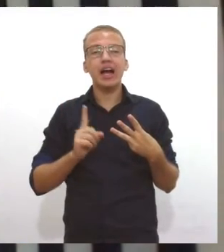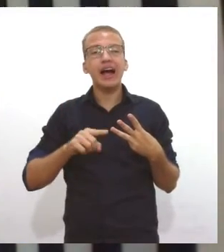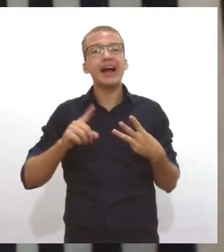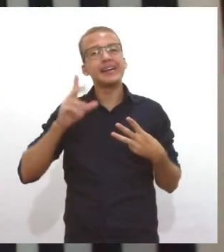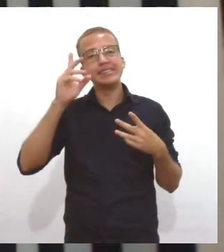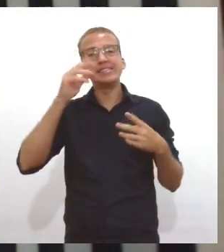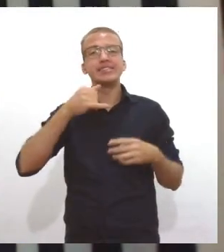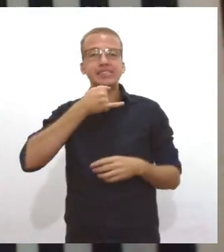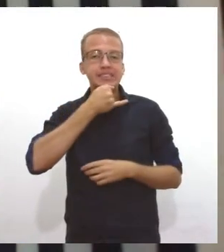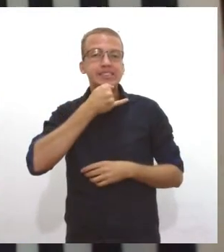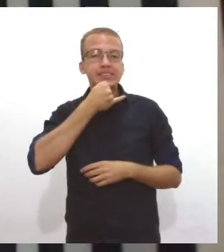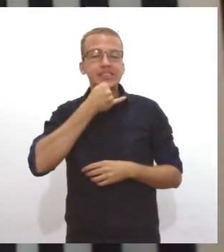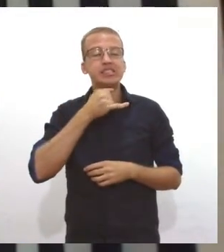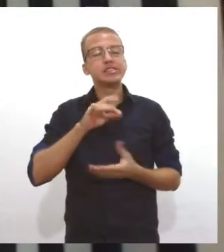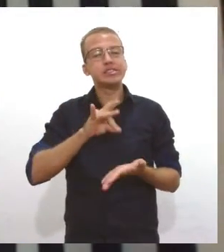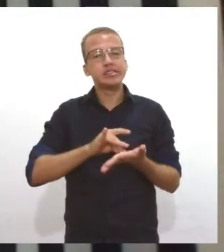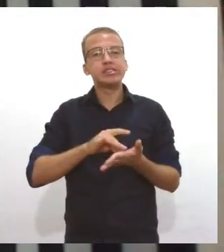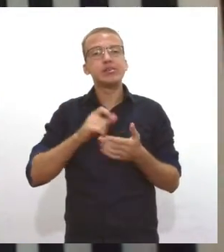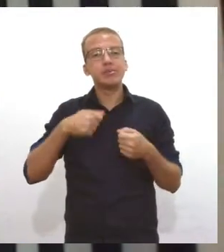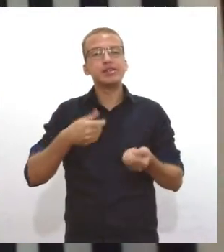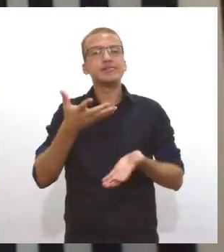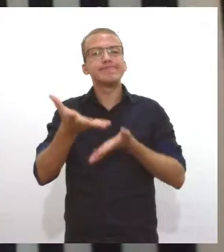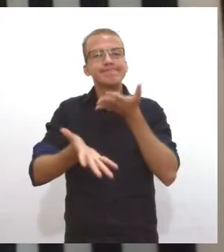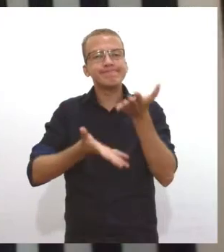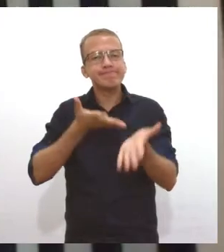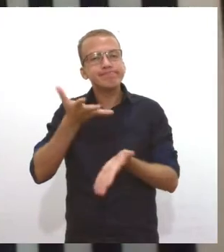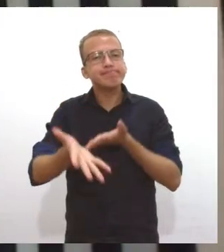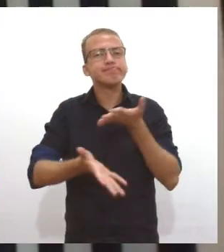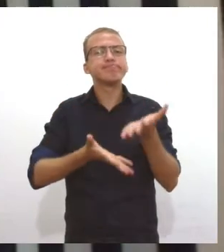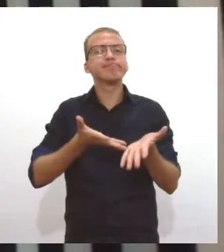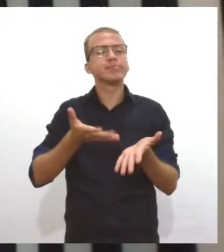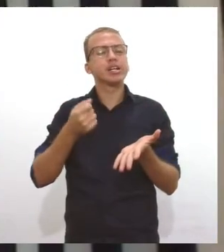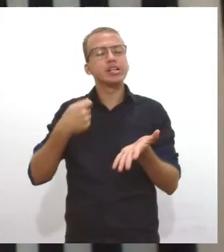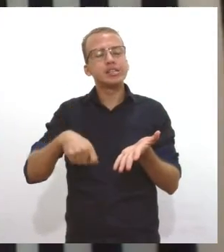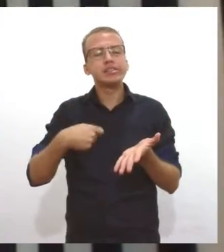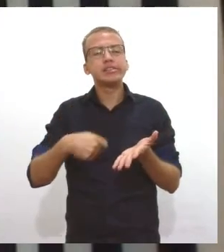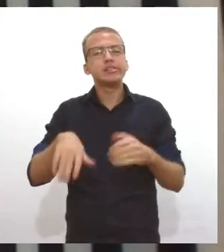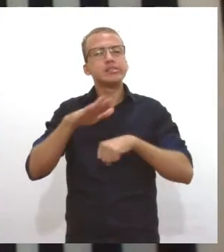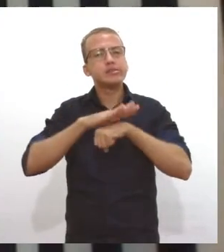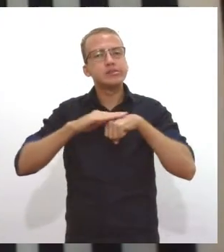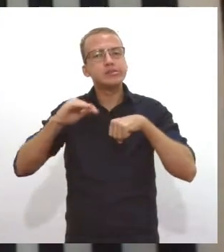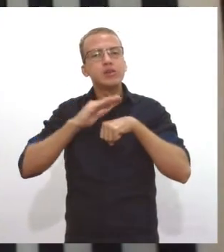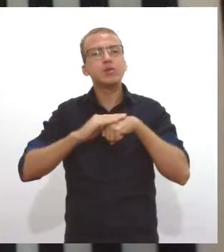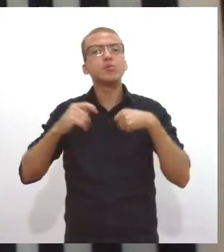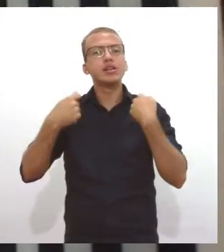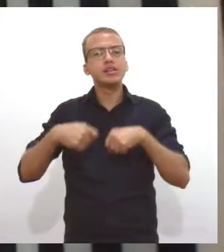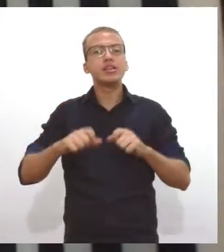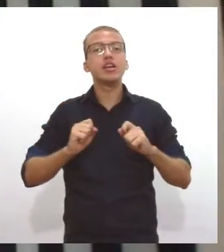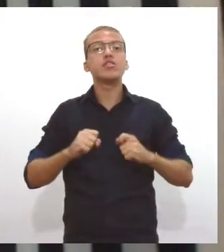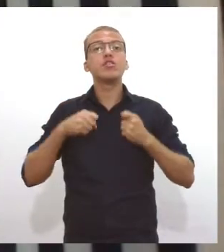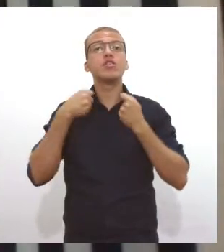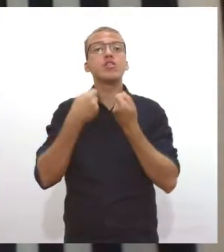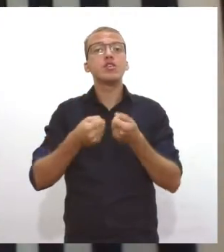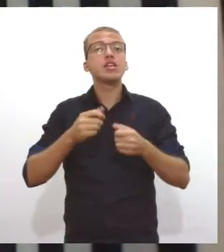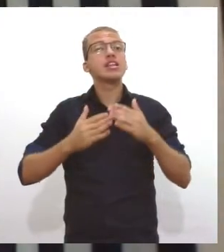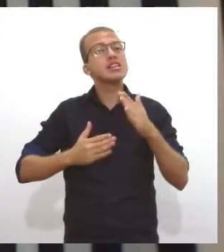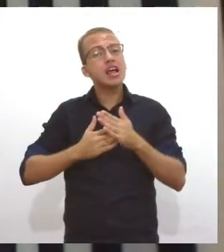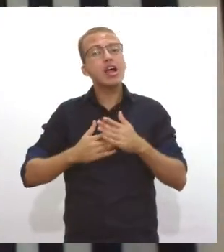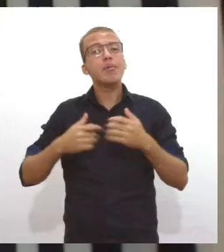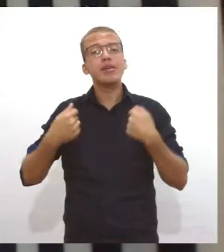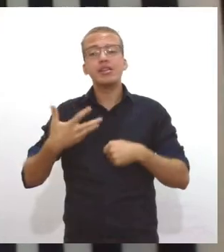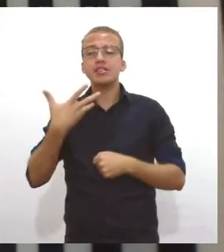então é preciso um carinho é preciso uma atenção eu preciso dedicar tempo para salvar vidas